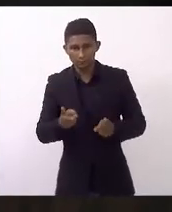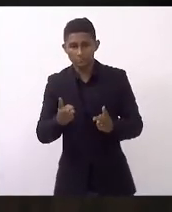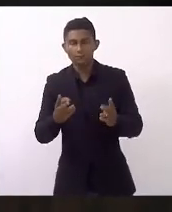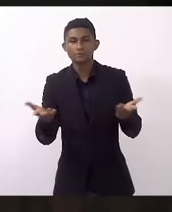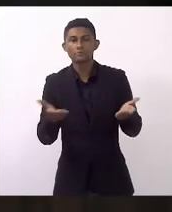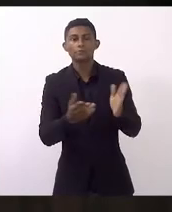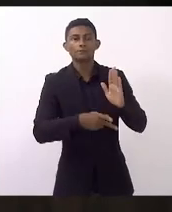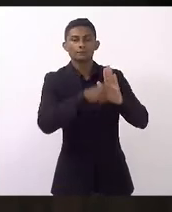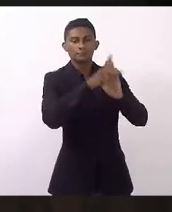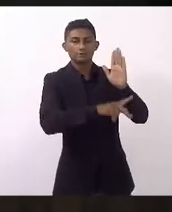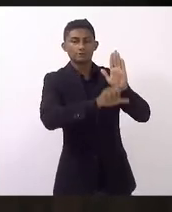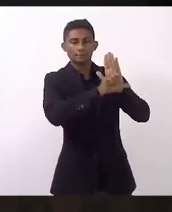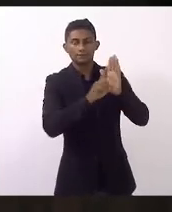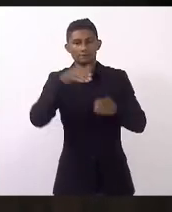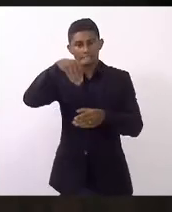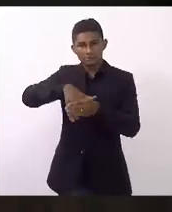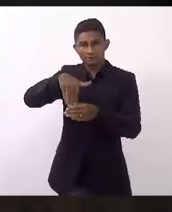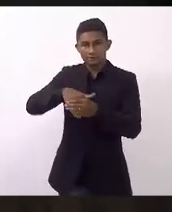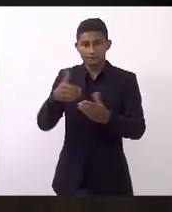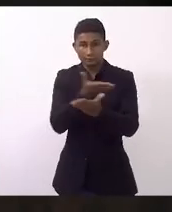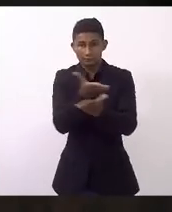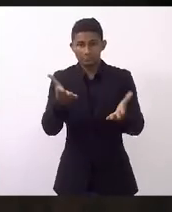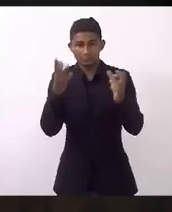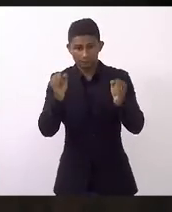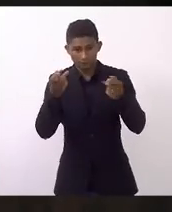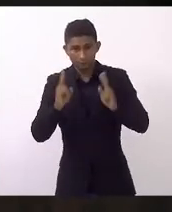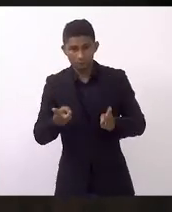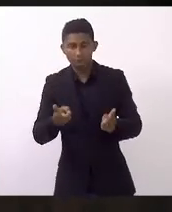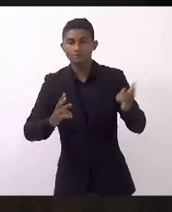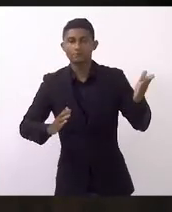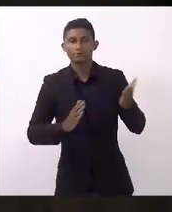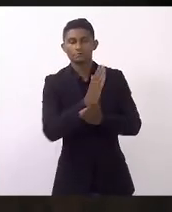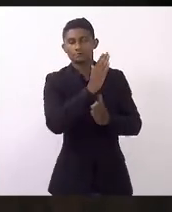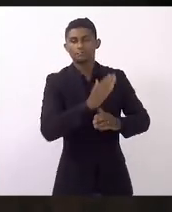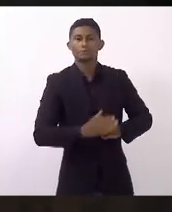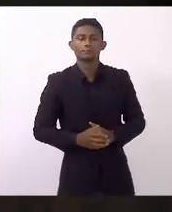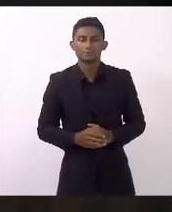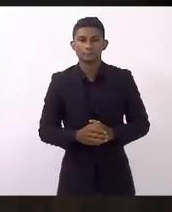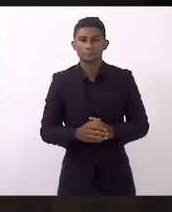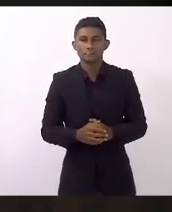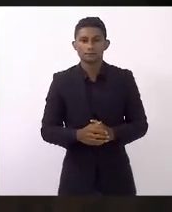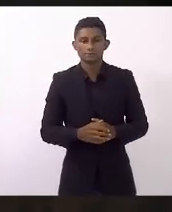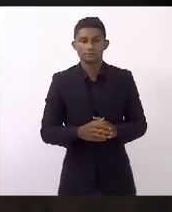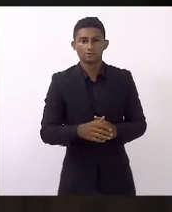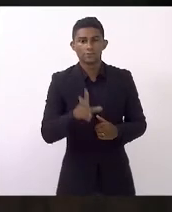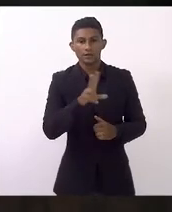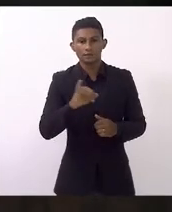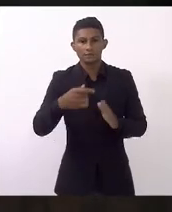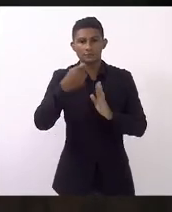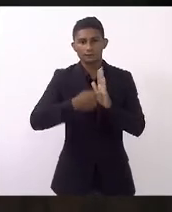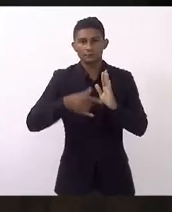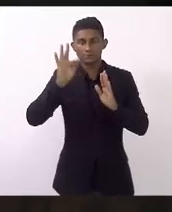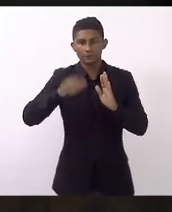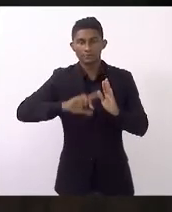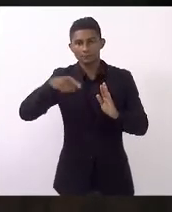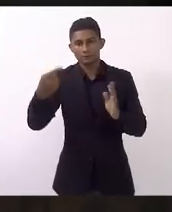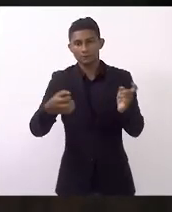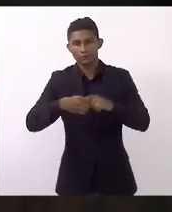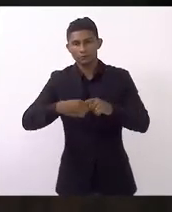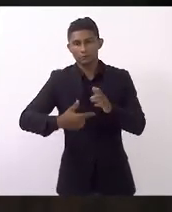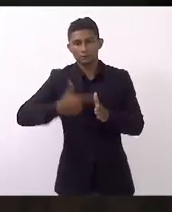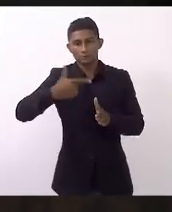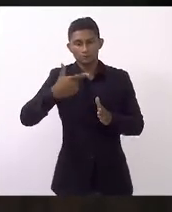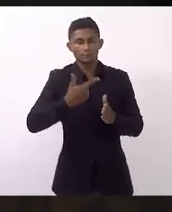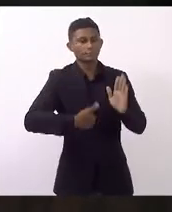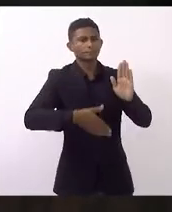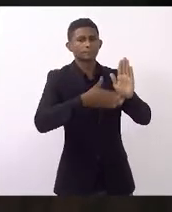projeto emendado, senhores que aprovam, mereço como estão aprovados. Em primeira, vai a redação do vencido para a segunda. Incluído na ordem do dia, de